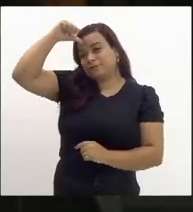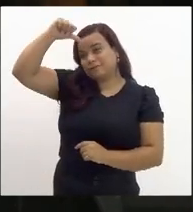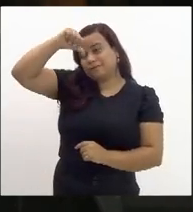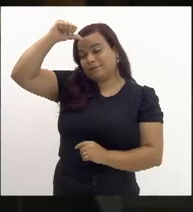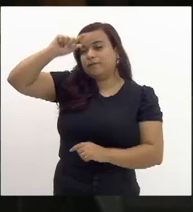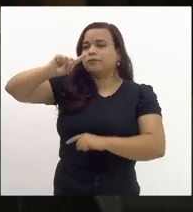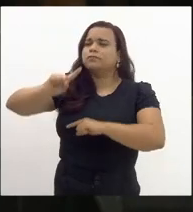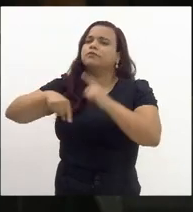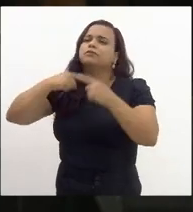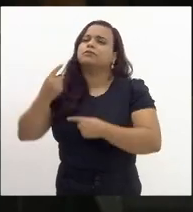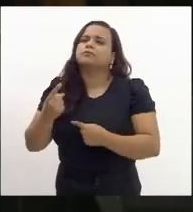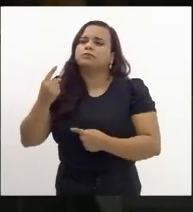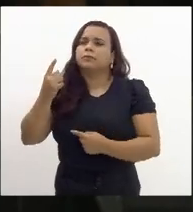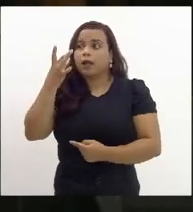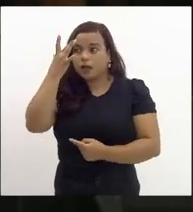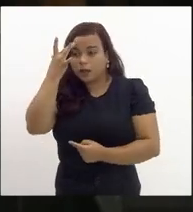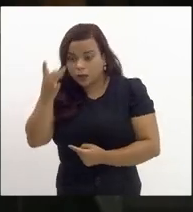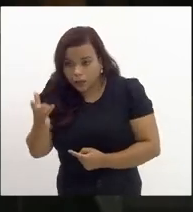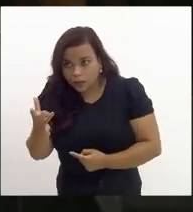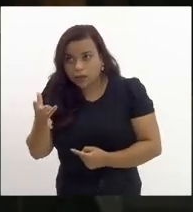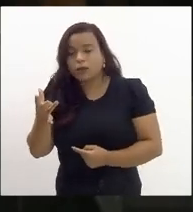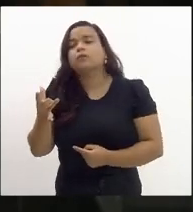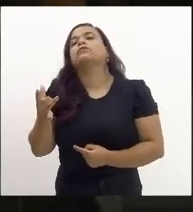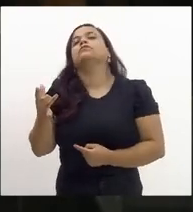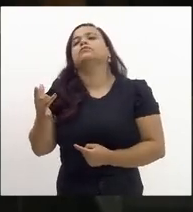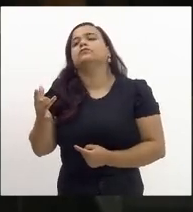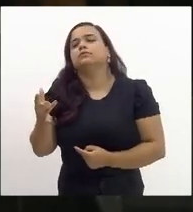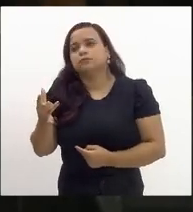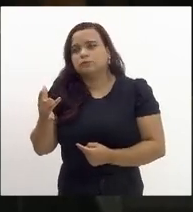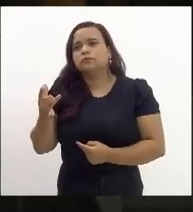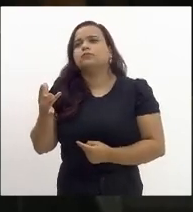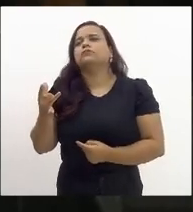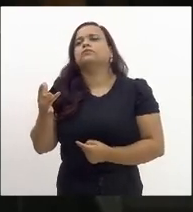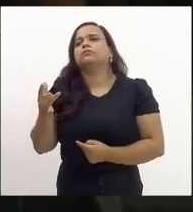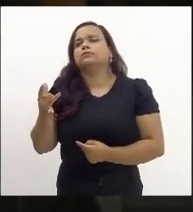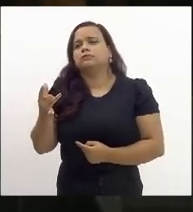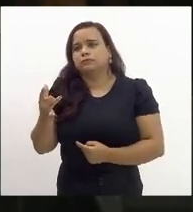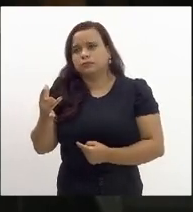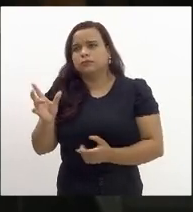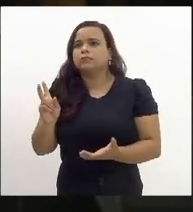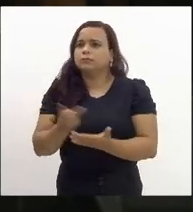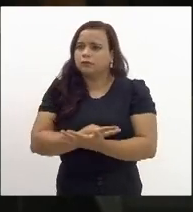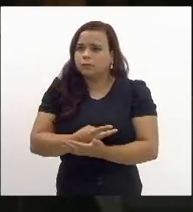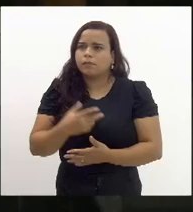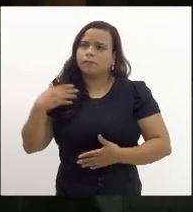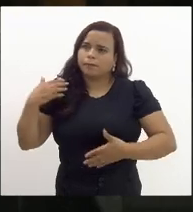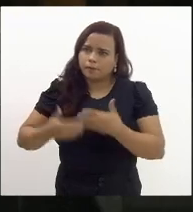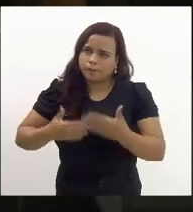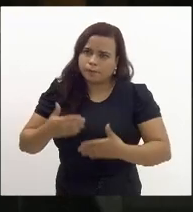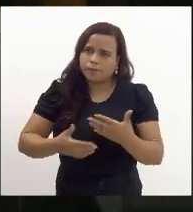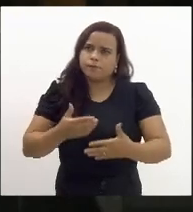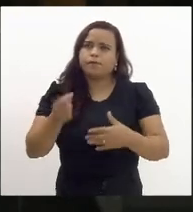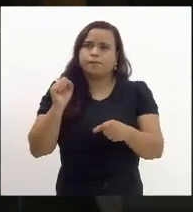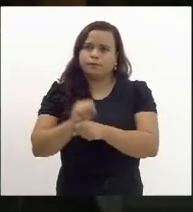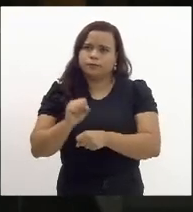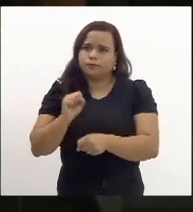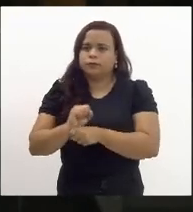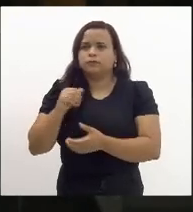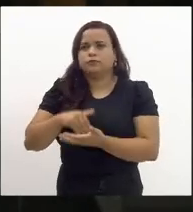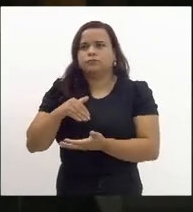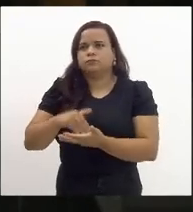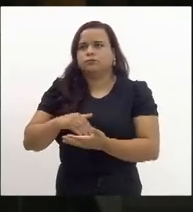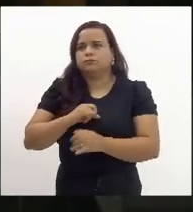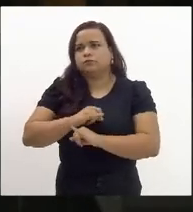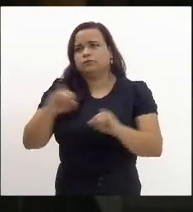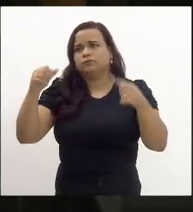seguinte, de findo o processo de impeachment. Então, aguardei para o expediente final, é